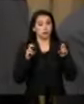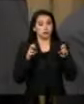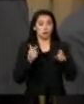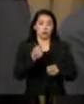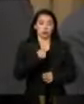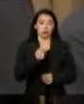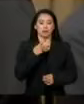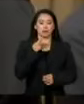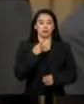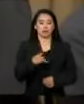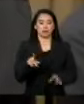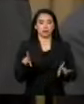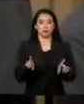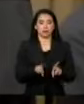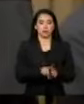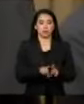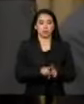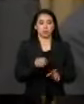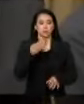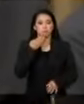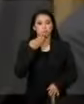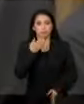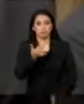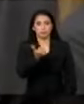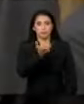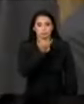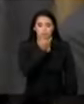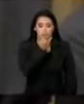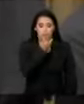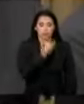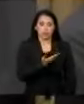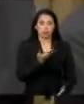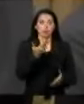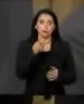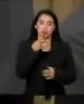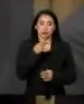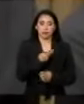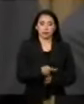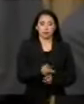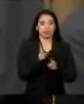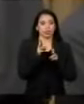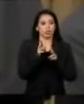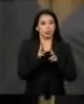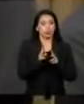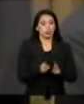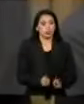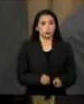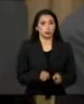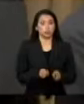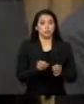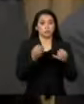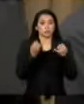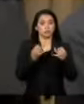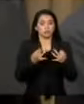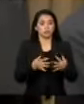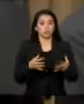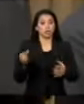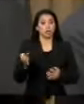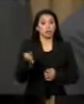parafraseio com todas as vênias Vossa Excelência para dizer que trarei novas